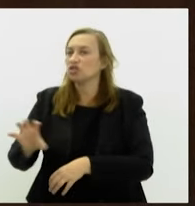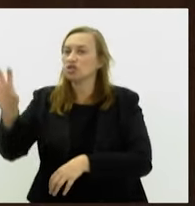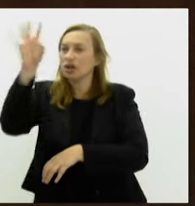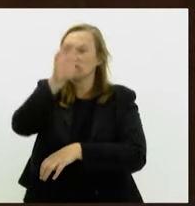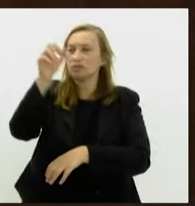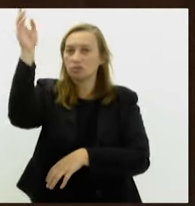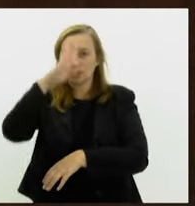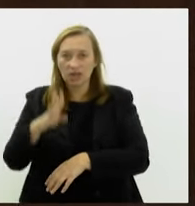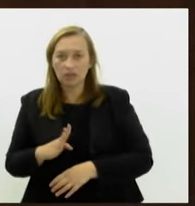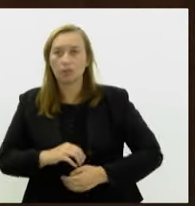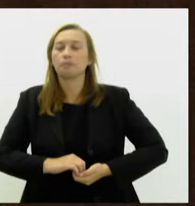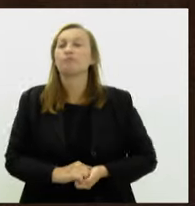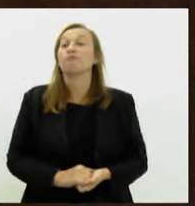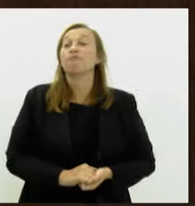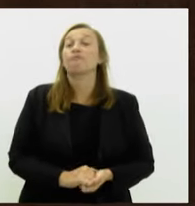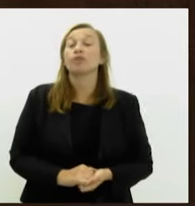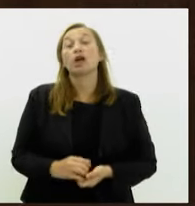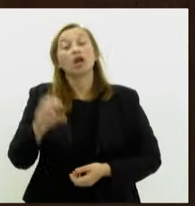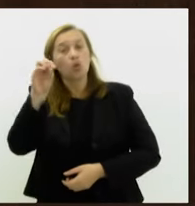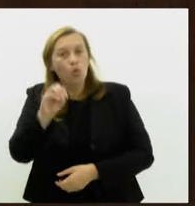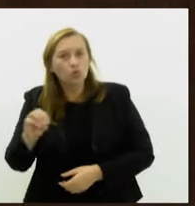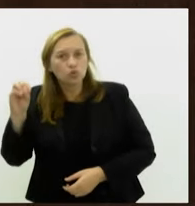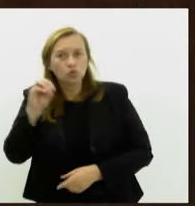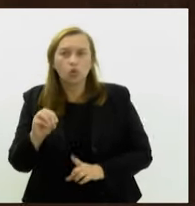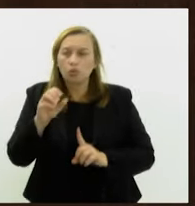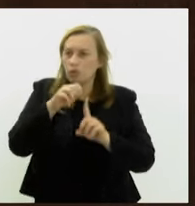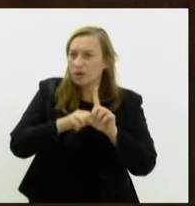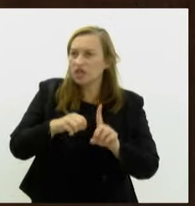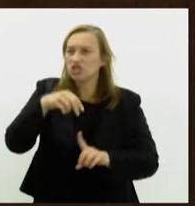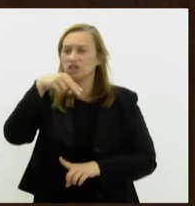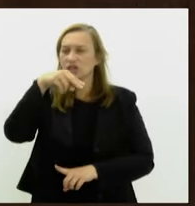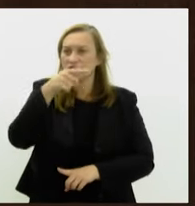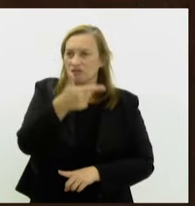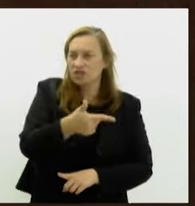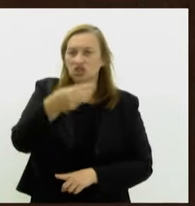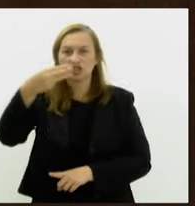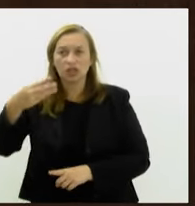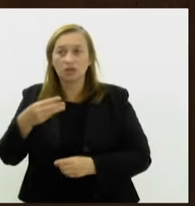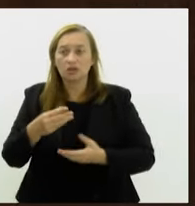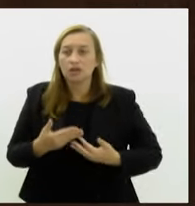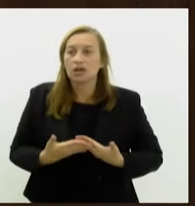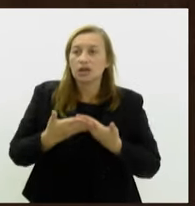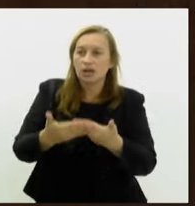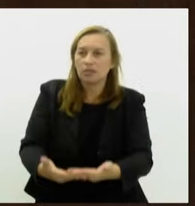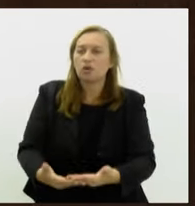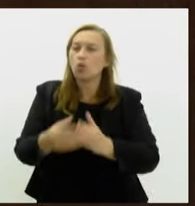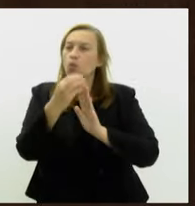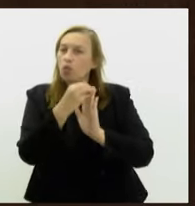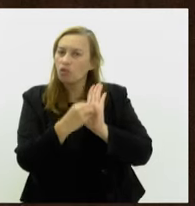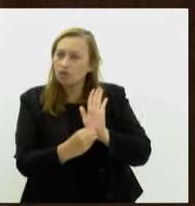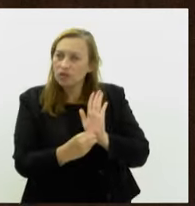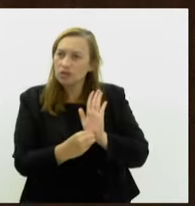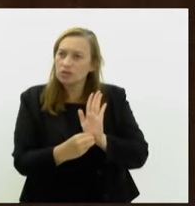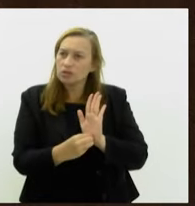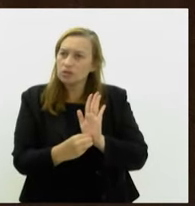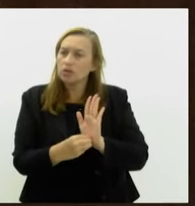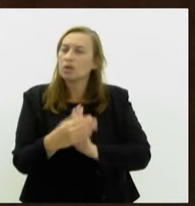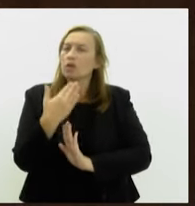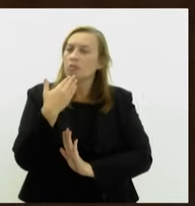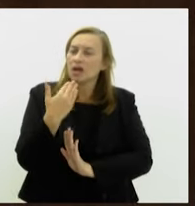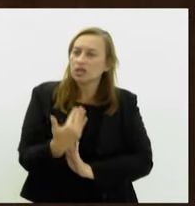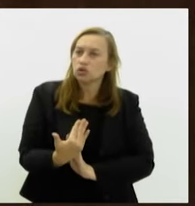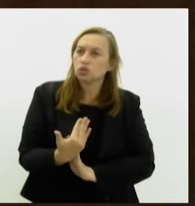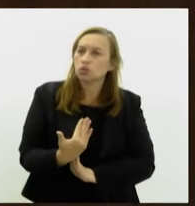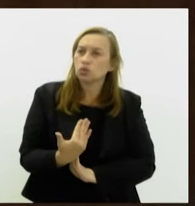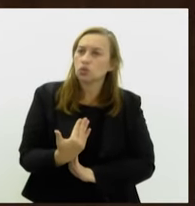brasileiros. Em outubro de 23, encaminhei um ofício